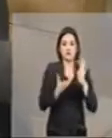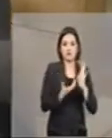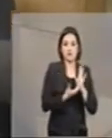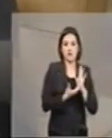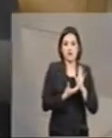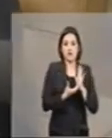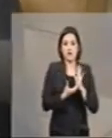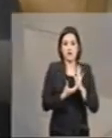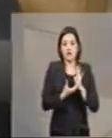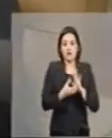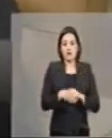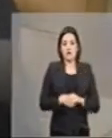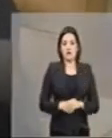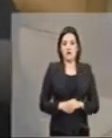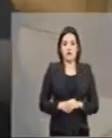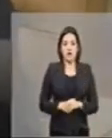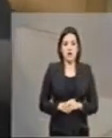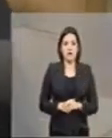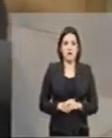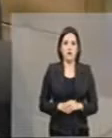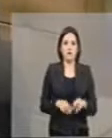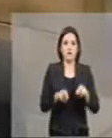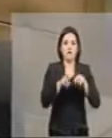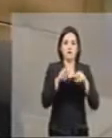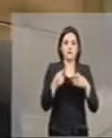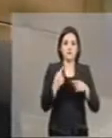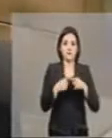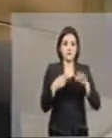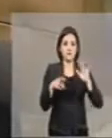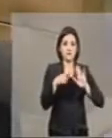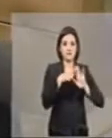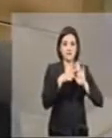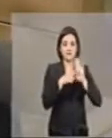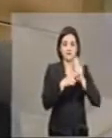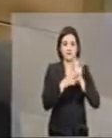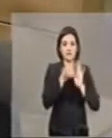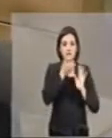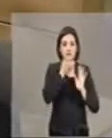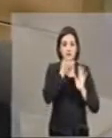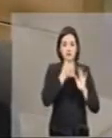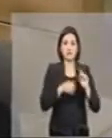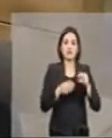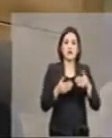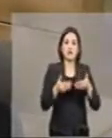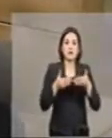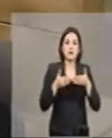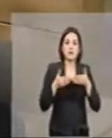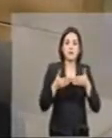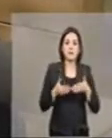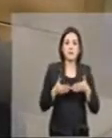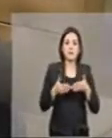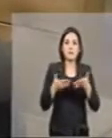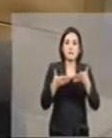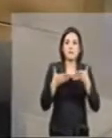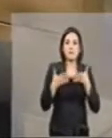a partir, portanto, de um critério meramente espacial, e peço vênia ao se compreende de forma contrária.